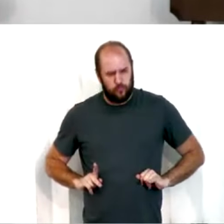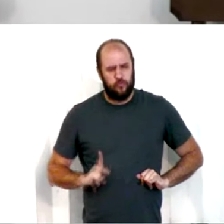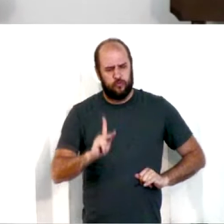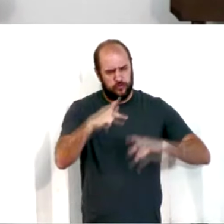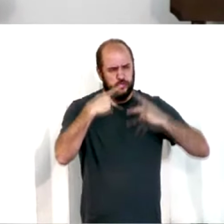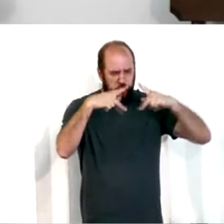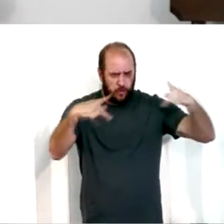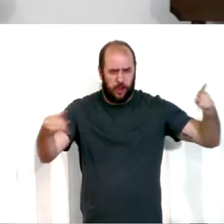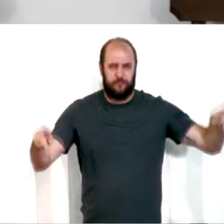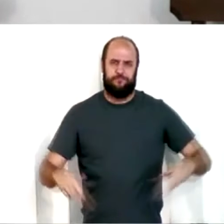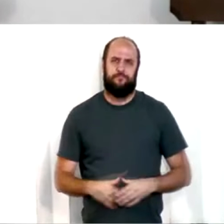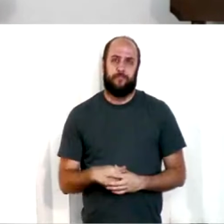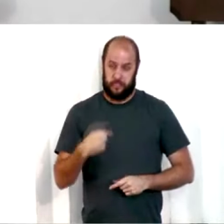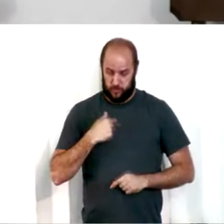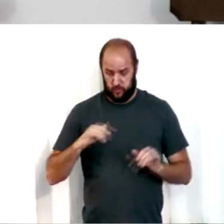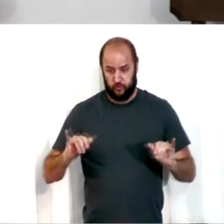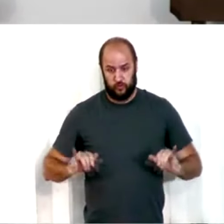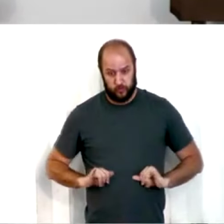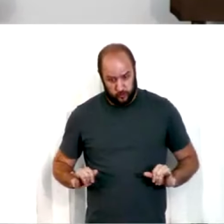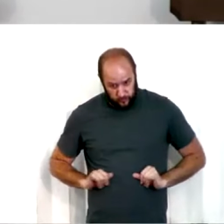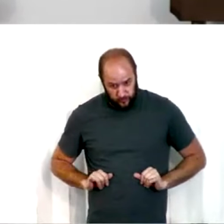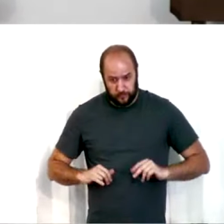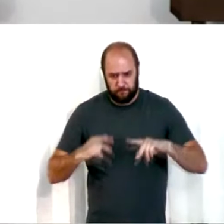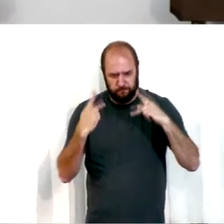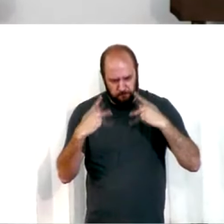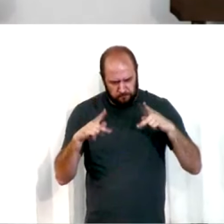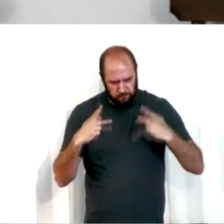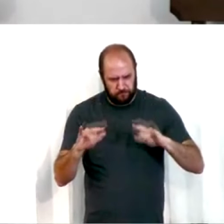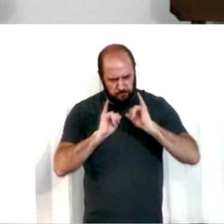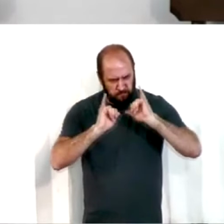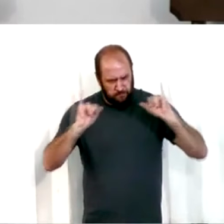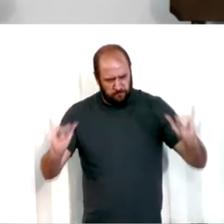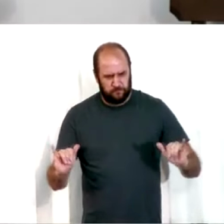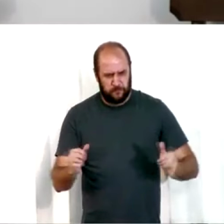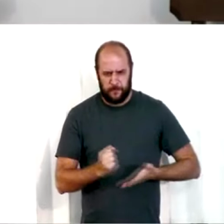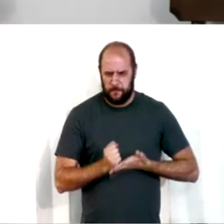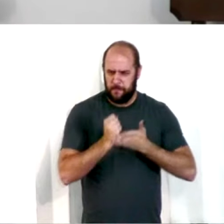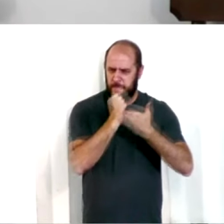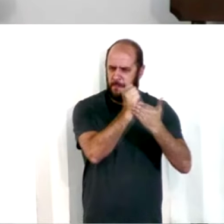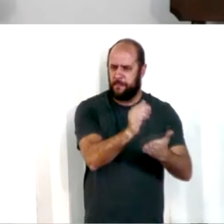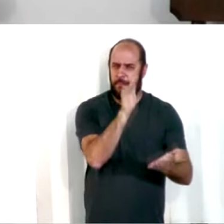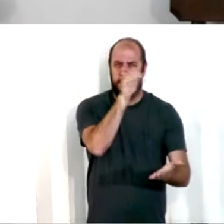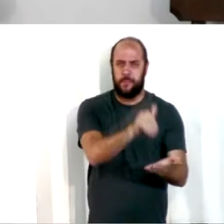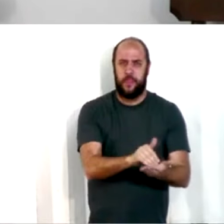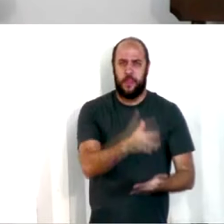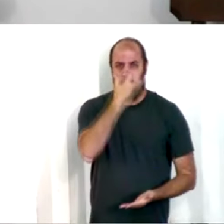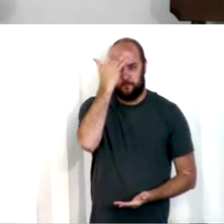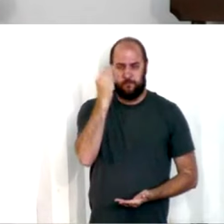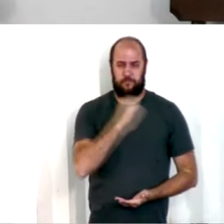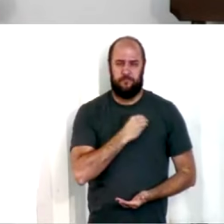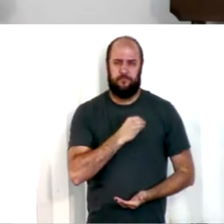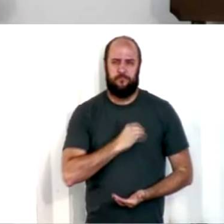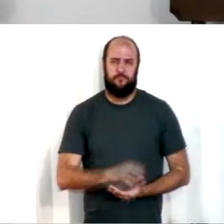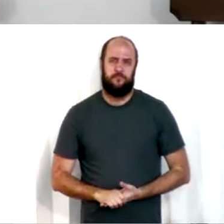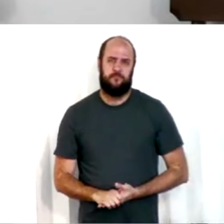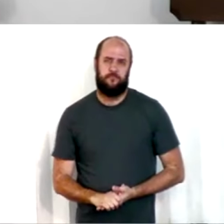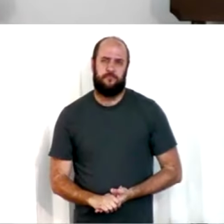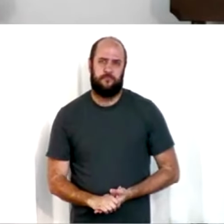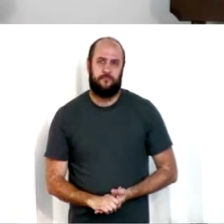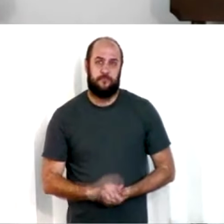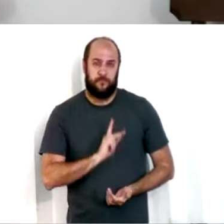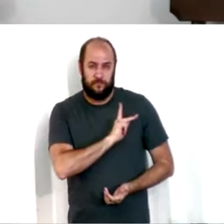estou sofrendo para pegar a mensagem do Cristo sofredor e levar até os pecadores. O que Paulo está